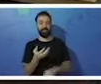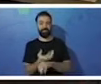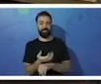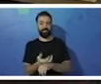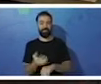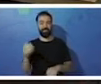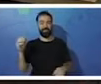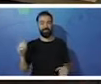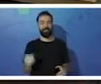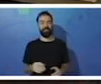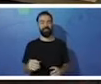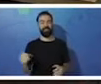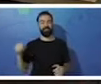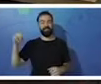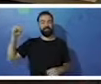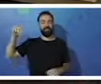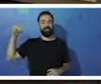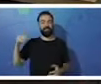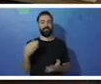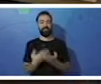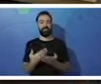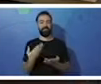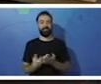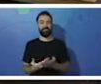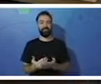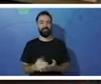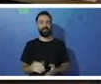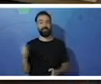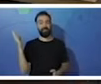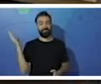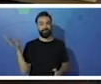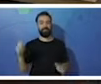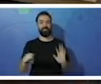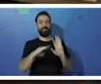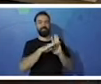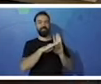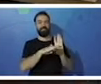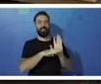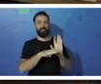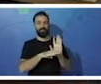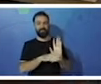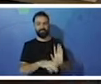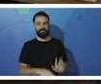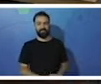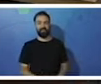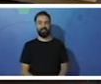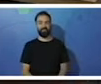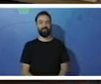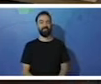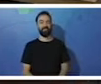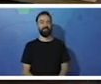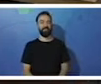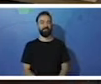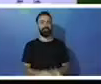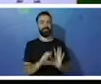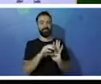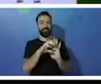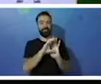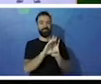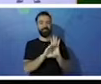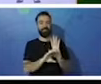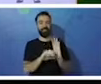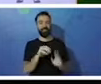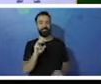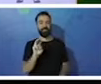matemática. Então vamos acompanhar agora a nossa rotina. Unidade 35,